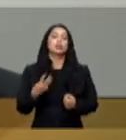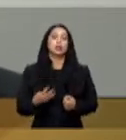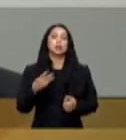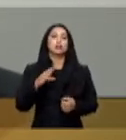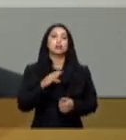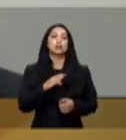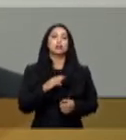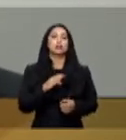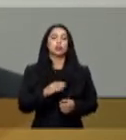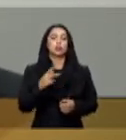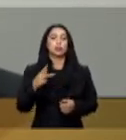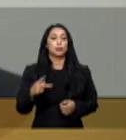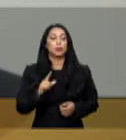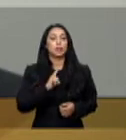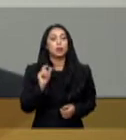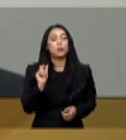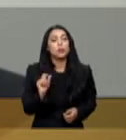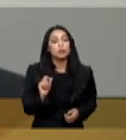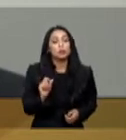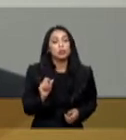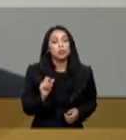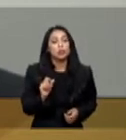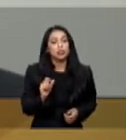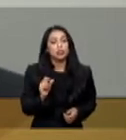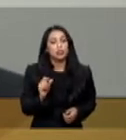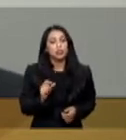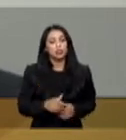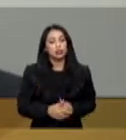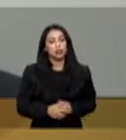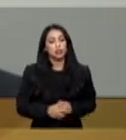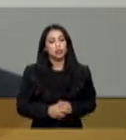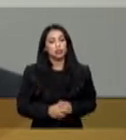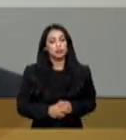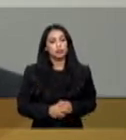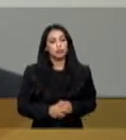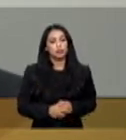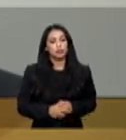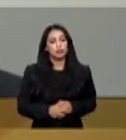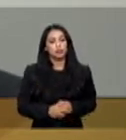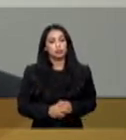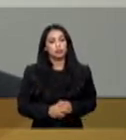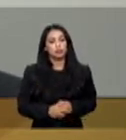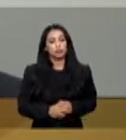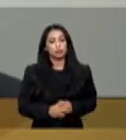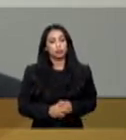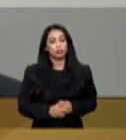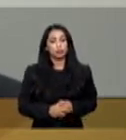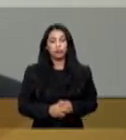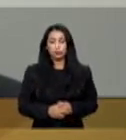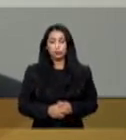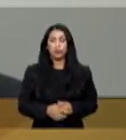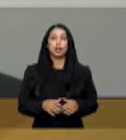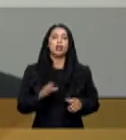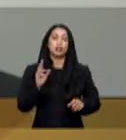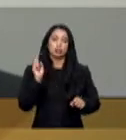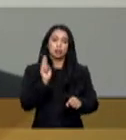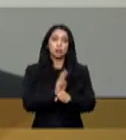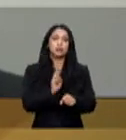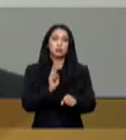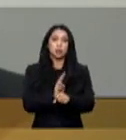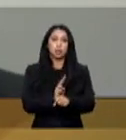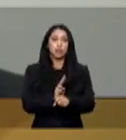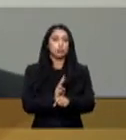crime como de perigo concreto, não guarda adequada relação com o bem juridicamente protegido e a saúde